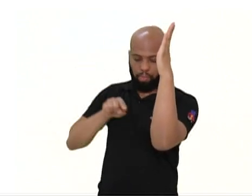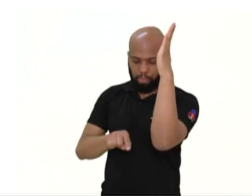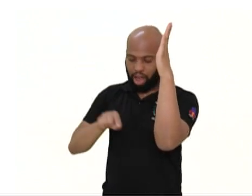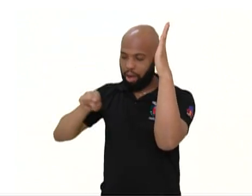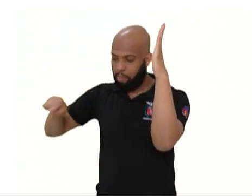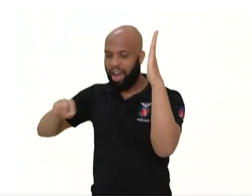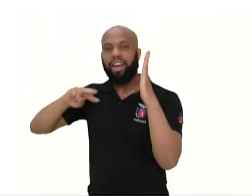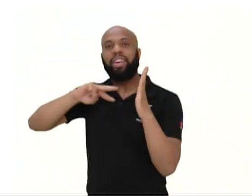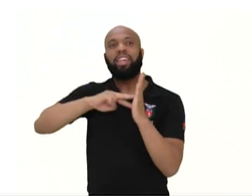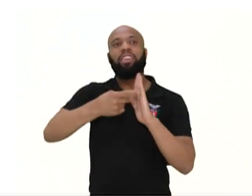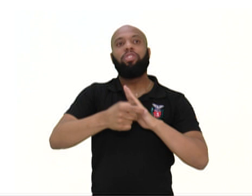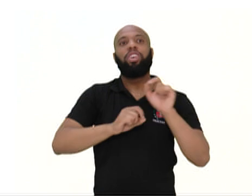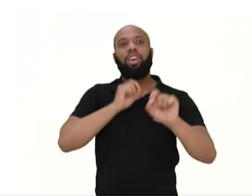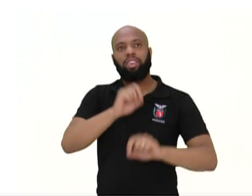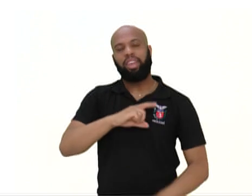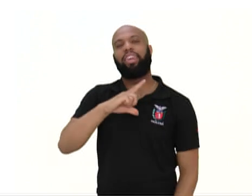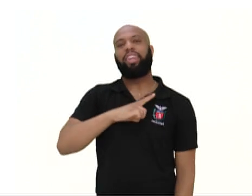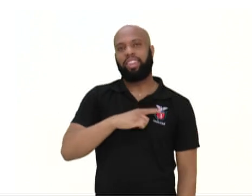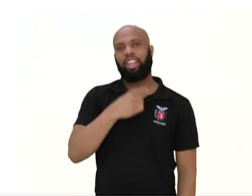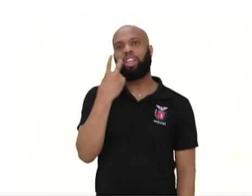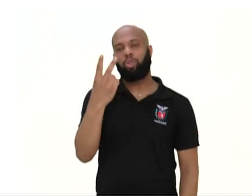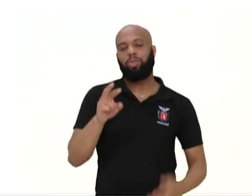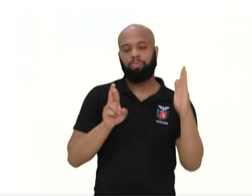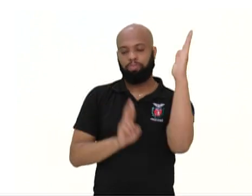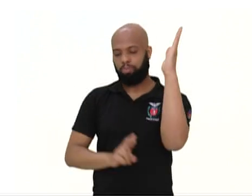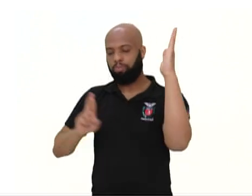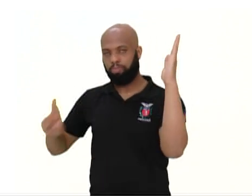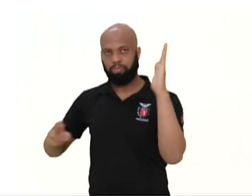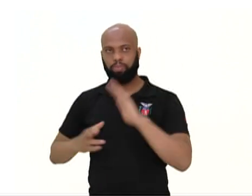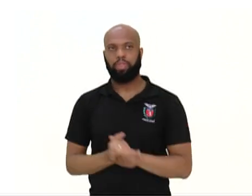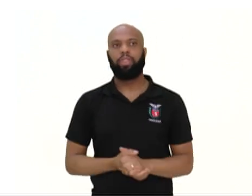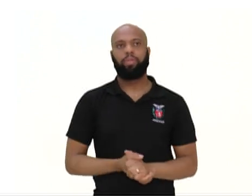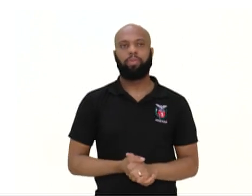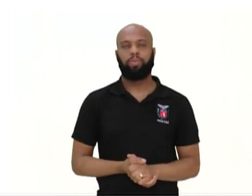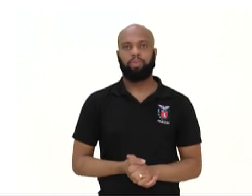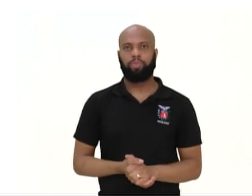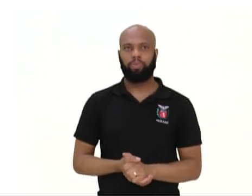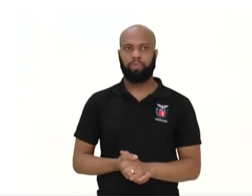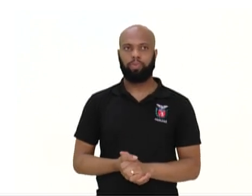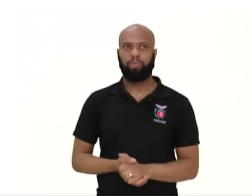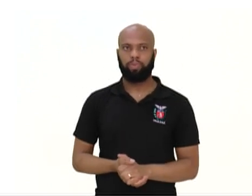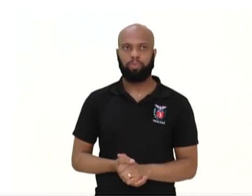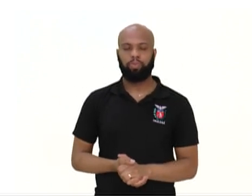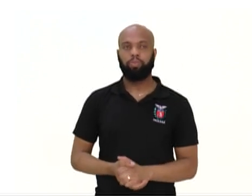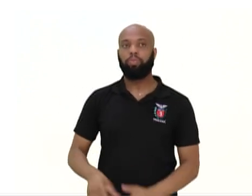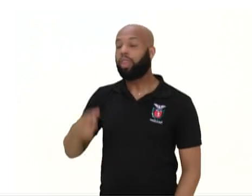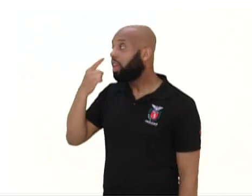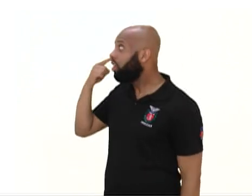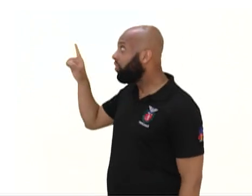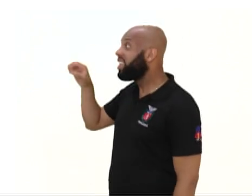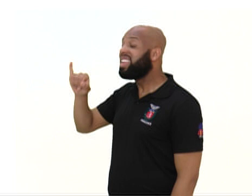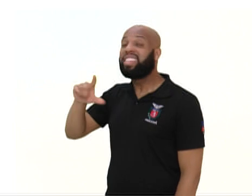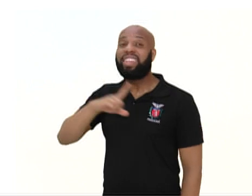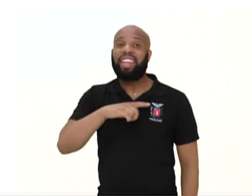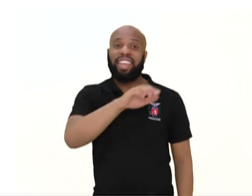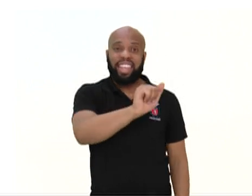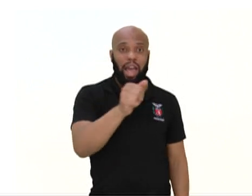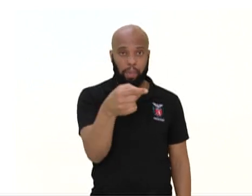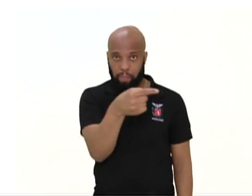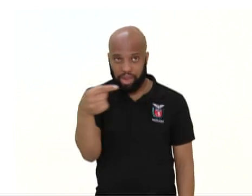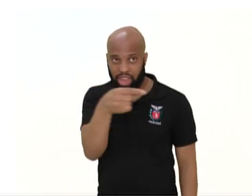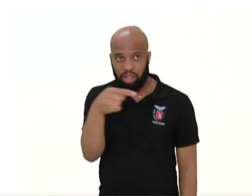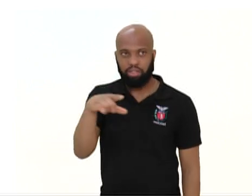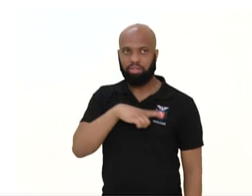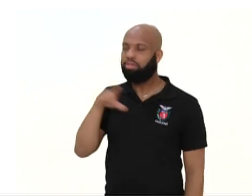delta igual a zero. Cortou o eixo x, o delta é positivo. E olha só, quando A é negativo, nesse caso os